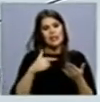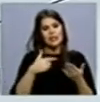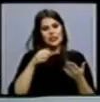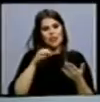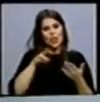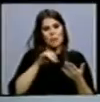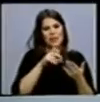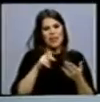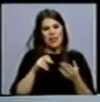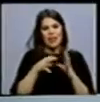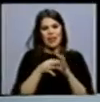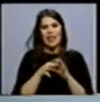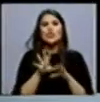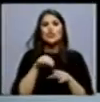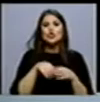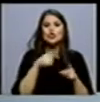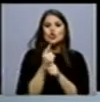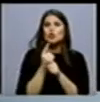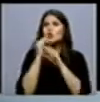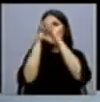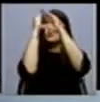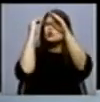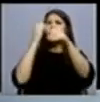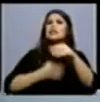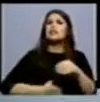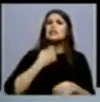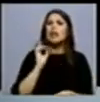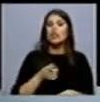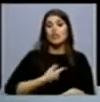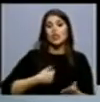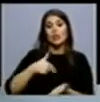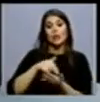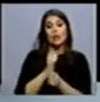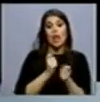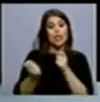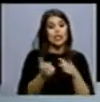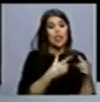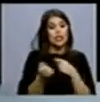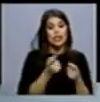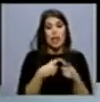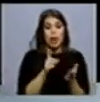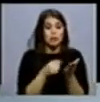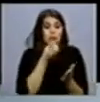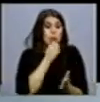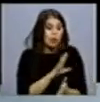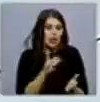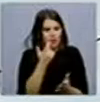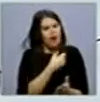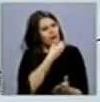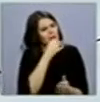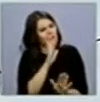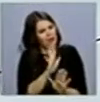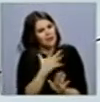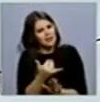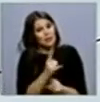espaço. O que é que isto representa? Sabes que nós estamos aqui porque as estrelas têm que morrer. Eu já vou descodificar isto e, no fundo, também a